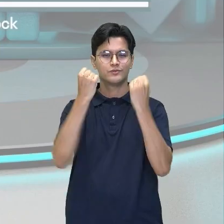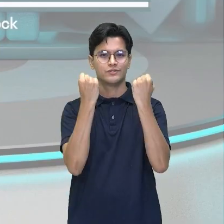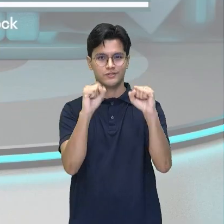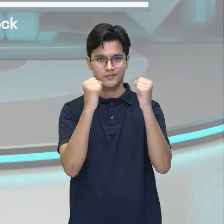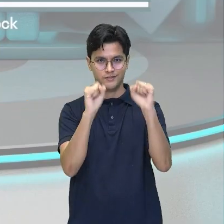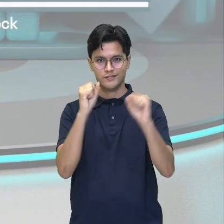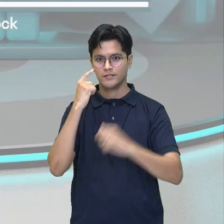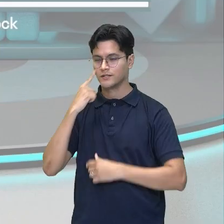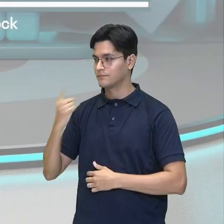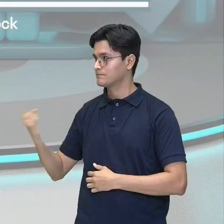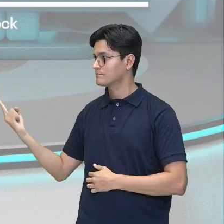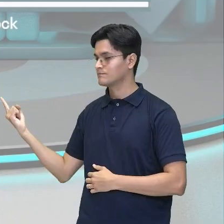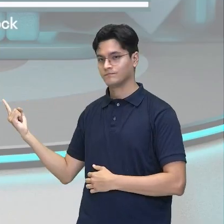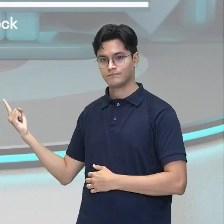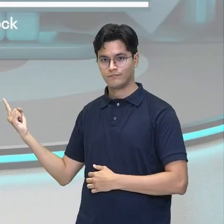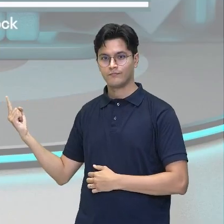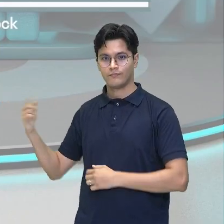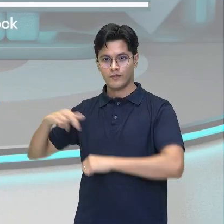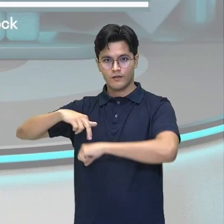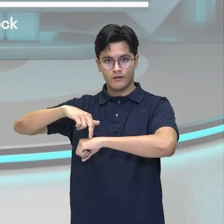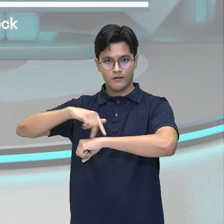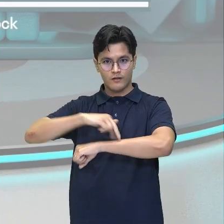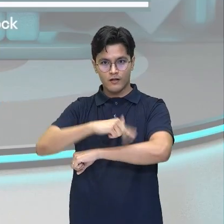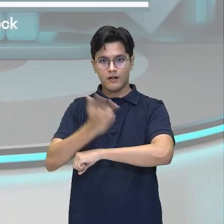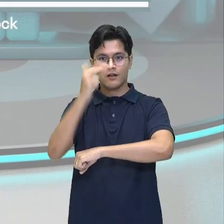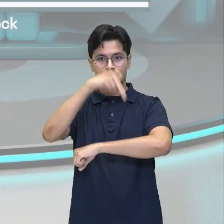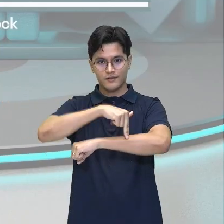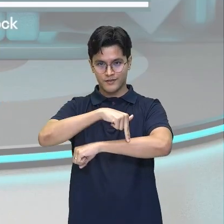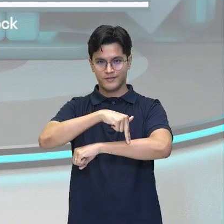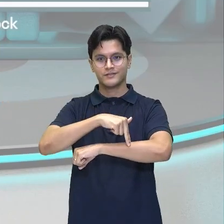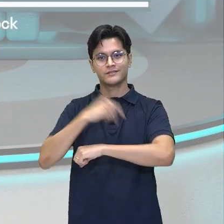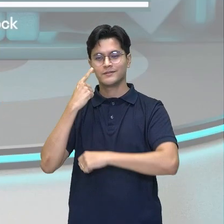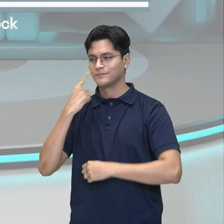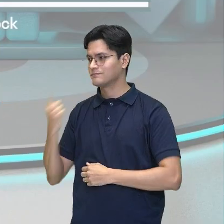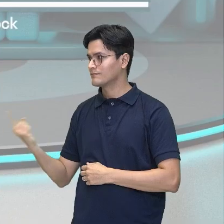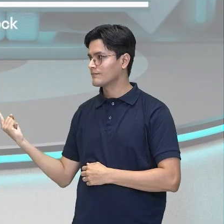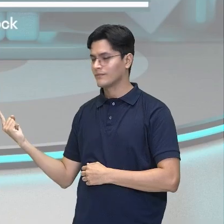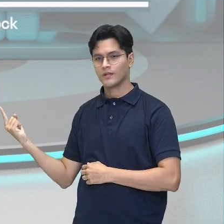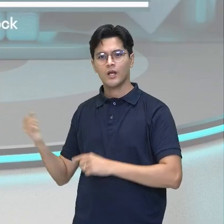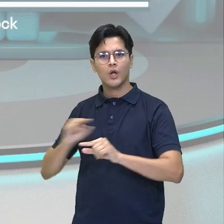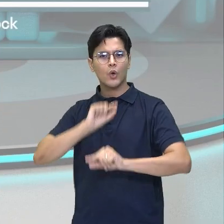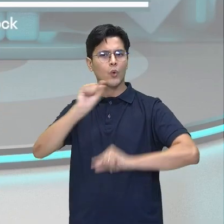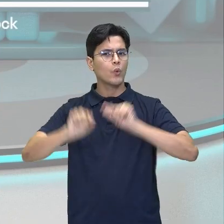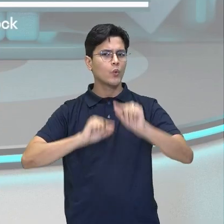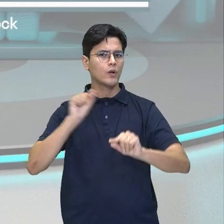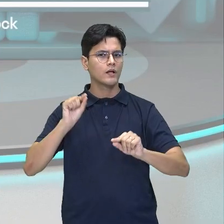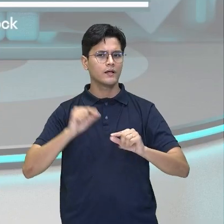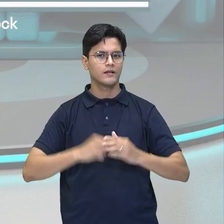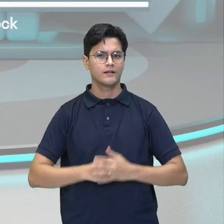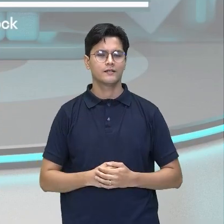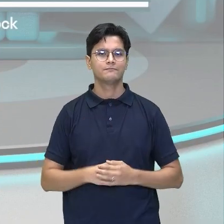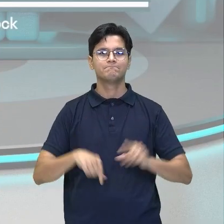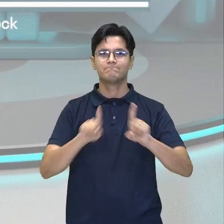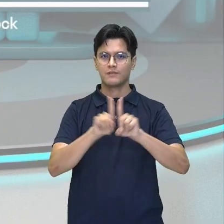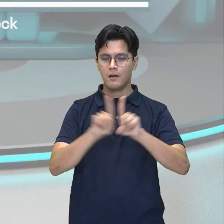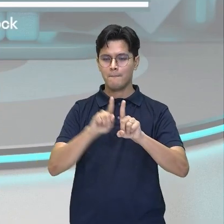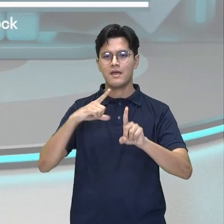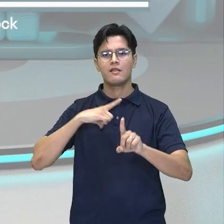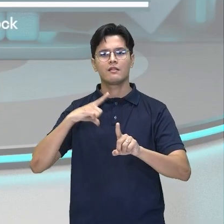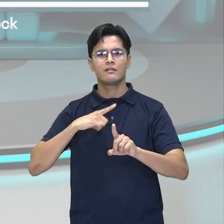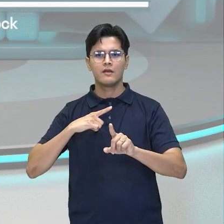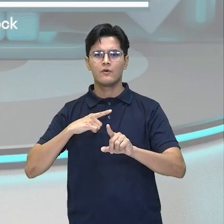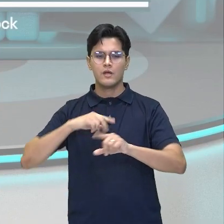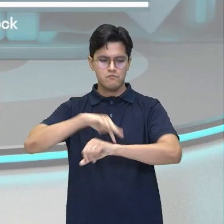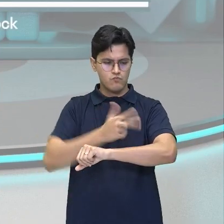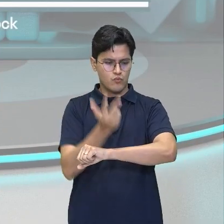então da ginástica artística. Na ginástica artística, a gente vai fazer ali também movimentos de